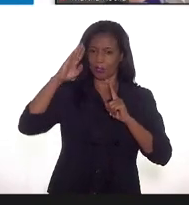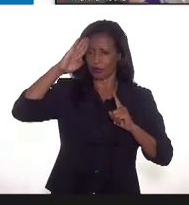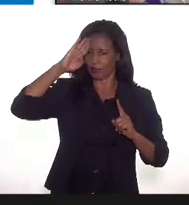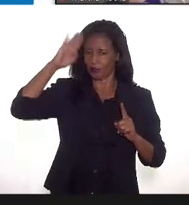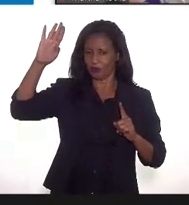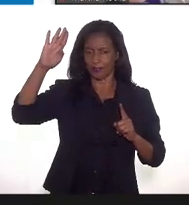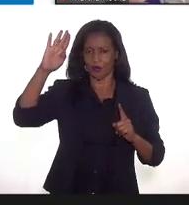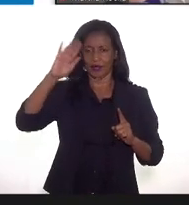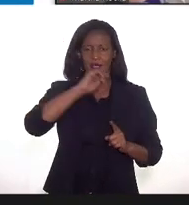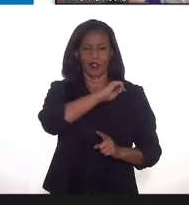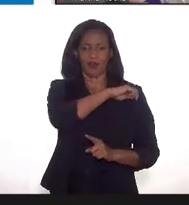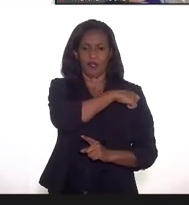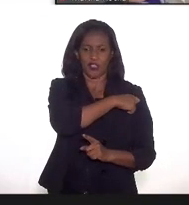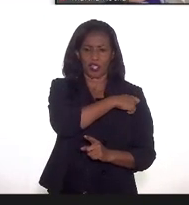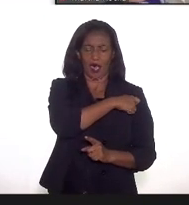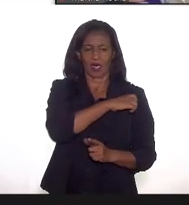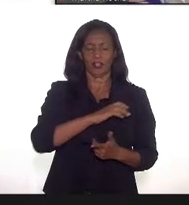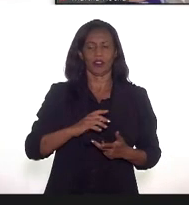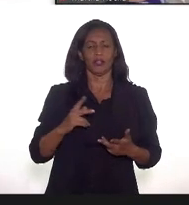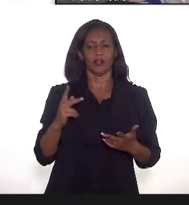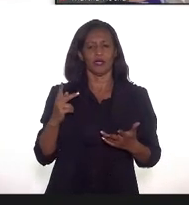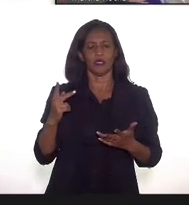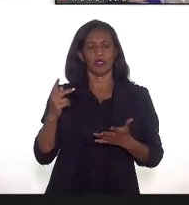fiscais e os riscos fiscais.